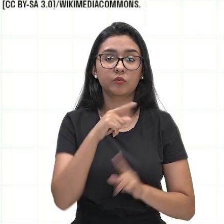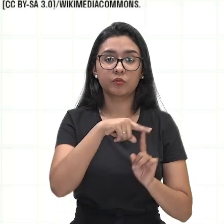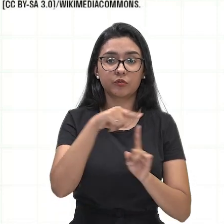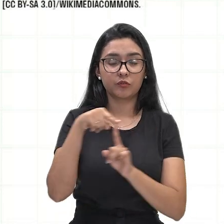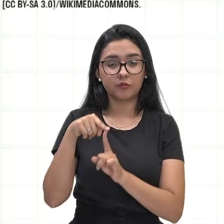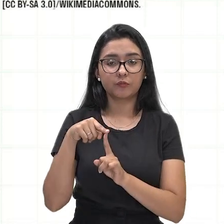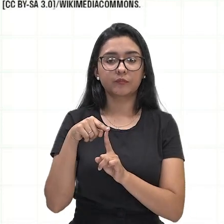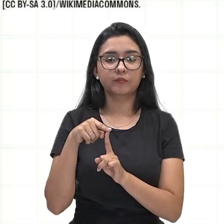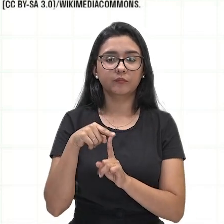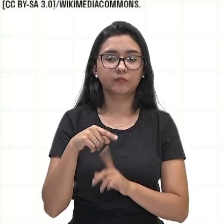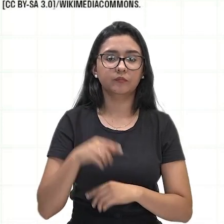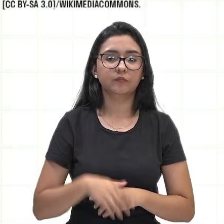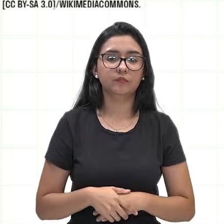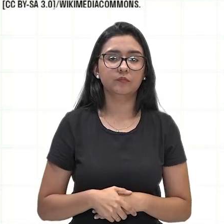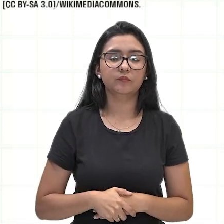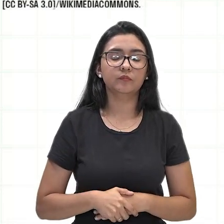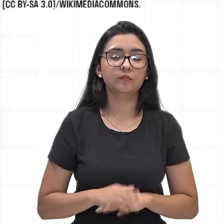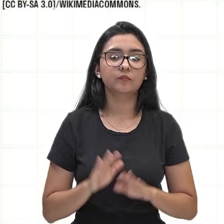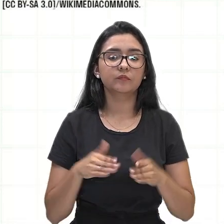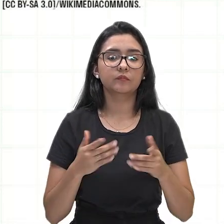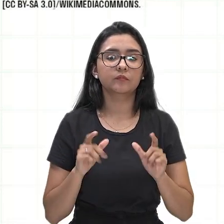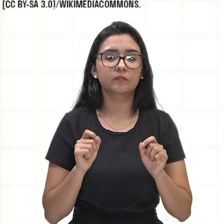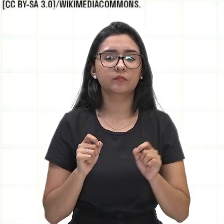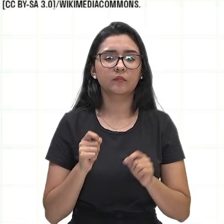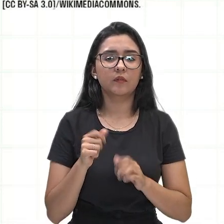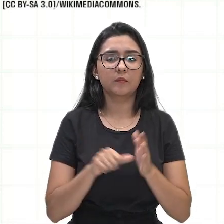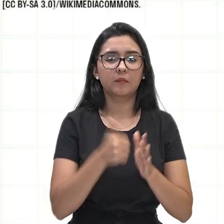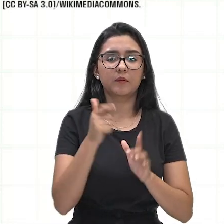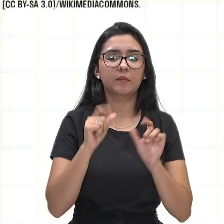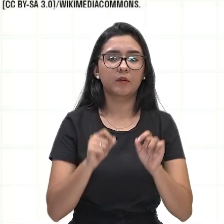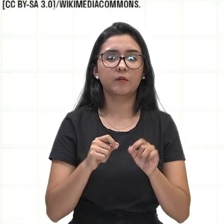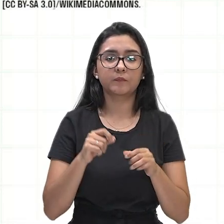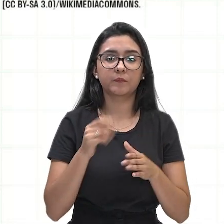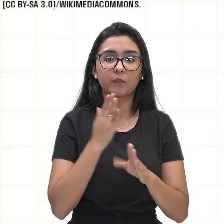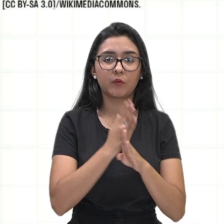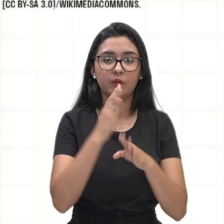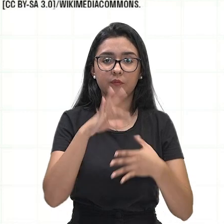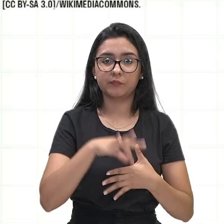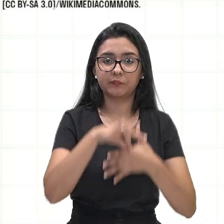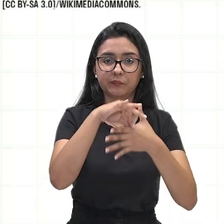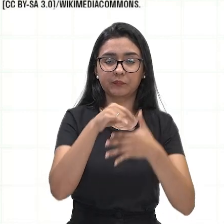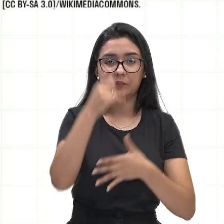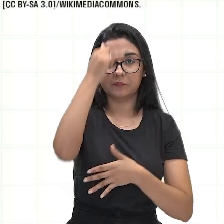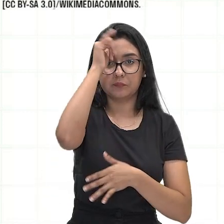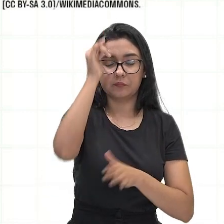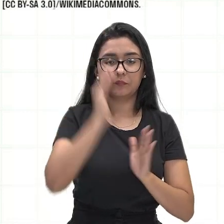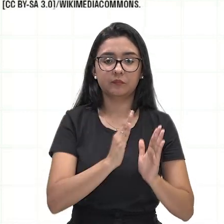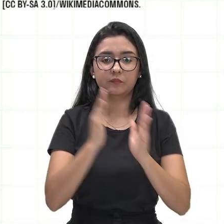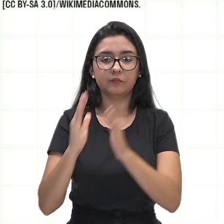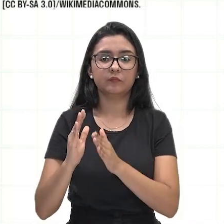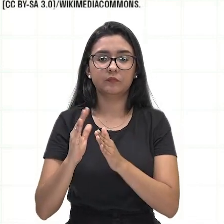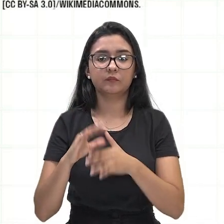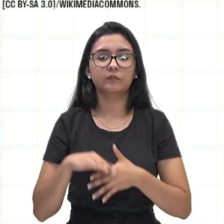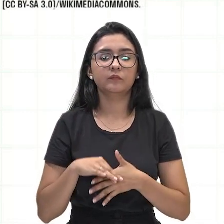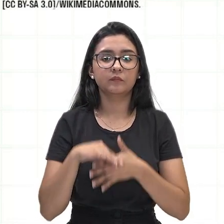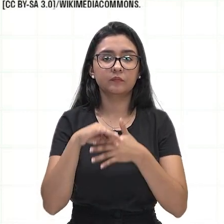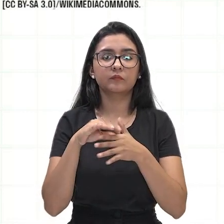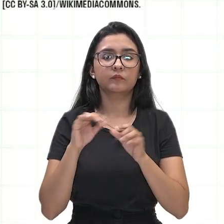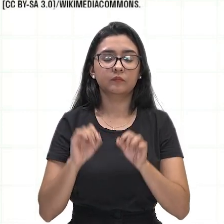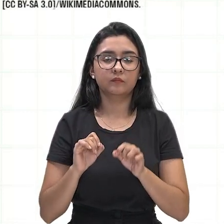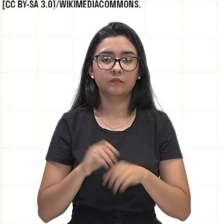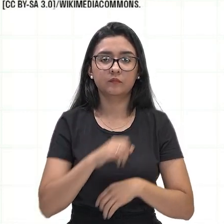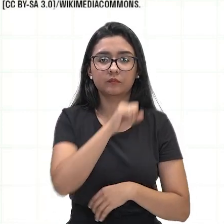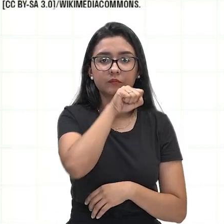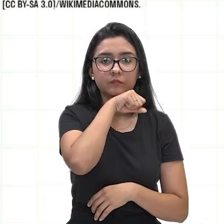saginata e a Taenia solium. Esse daqui vai ser encontrado na carne de boi e esse vai ser encontrado na